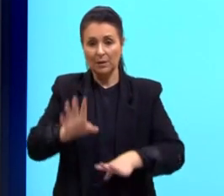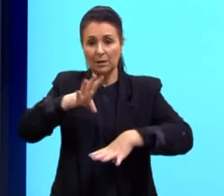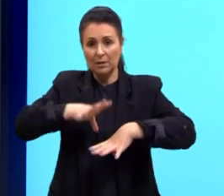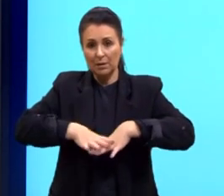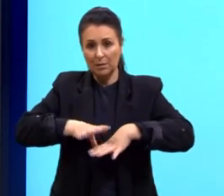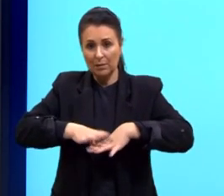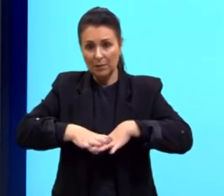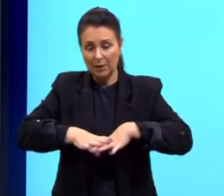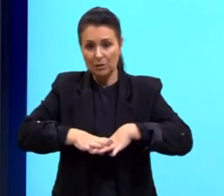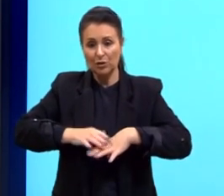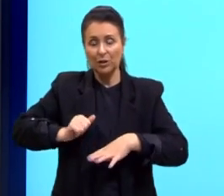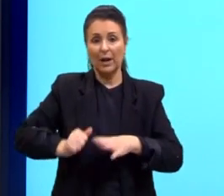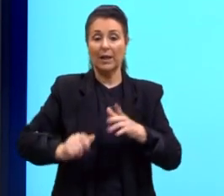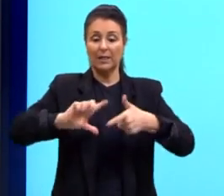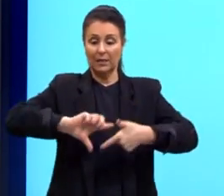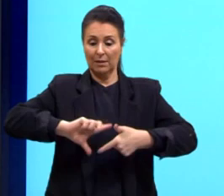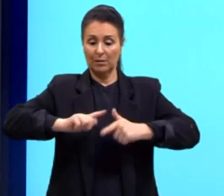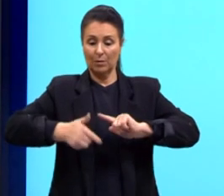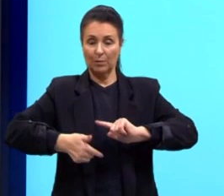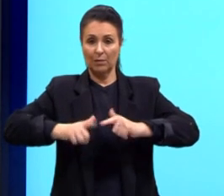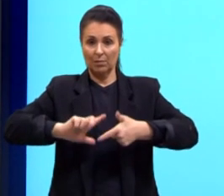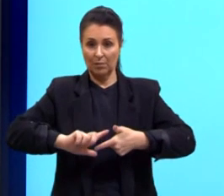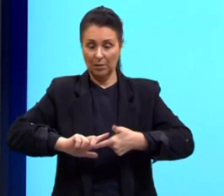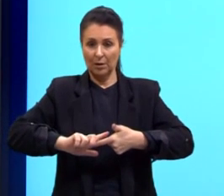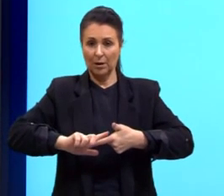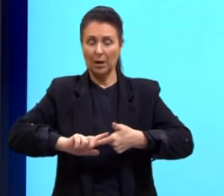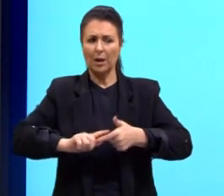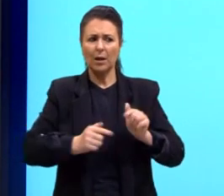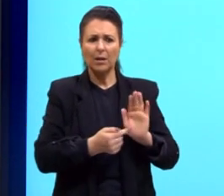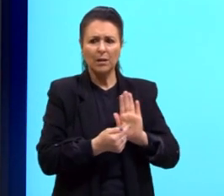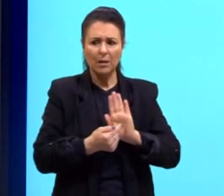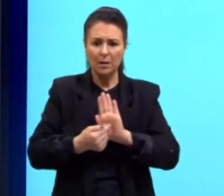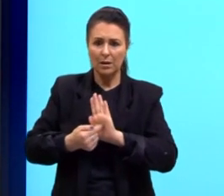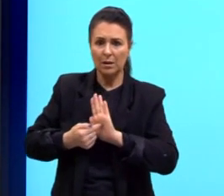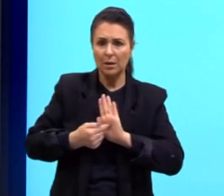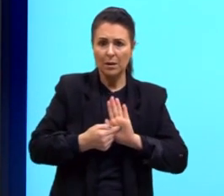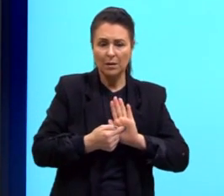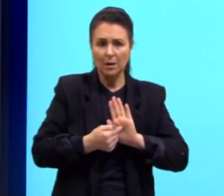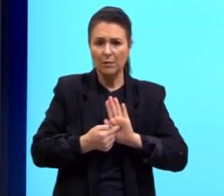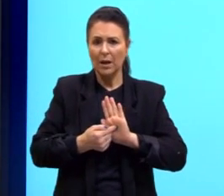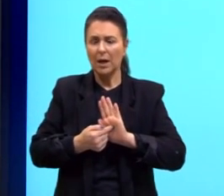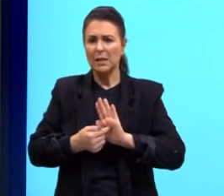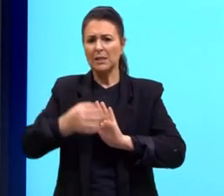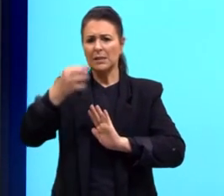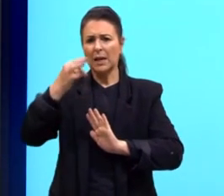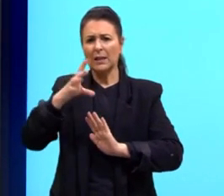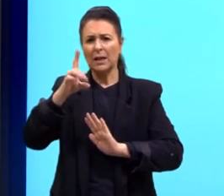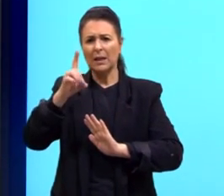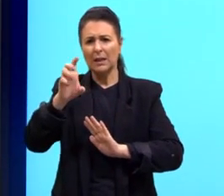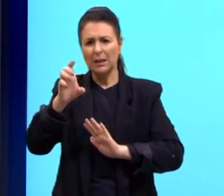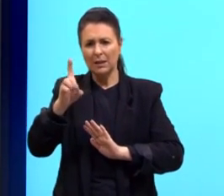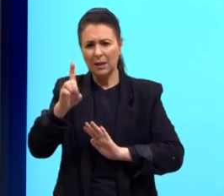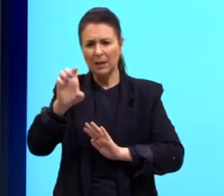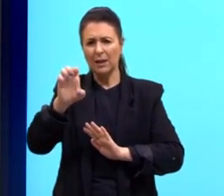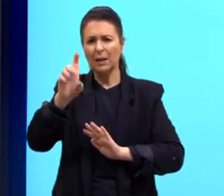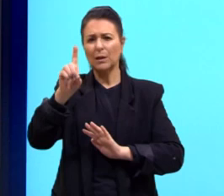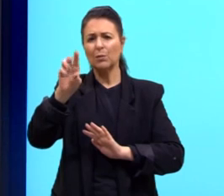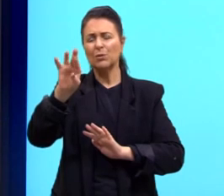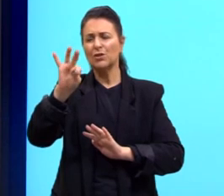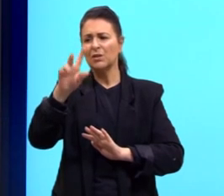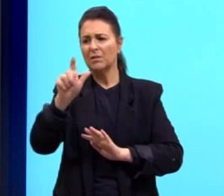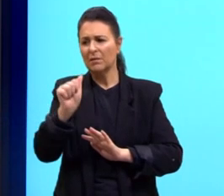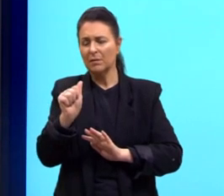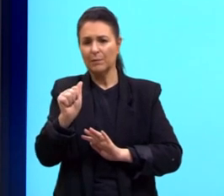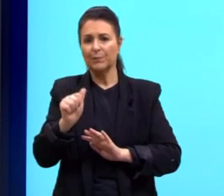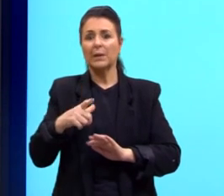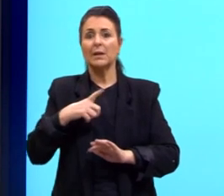precisamente na área da geometria a partir de demonstrações dedutivas ele apresentou o teorias sobre